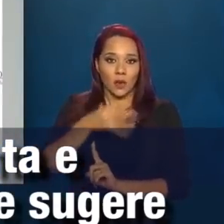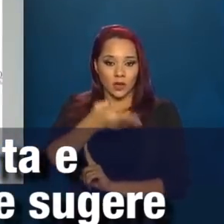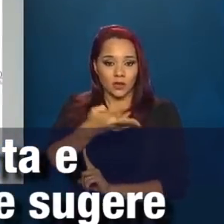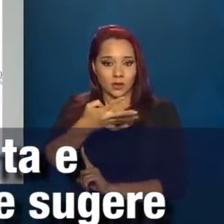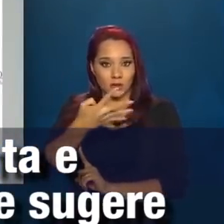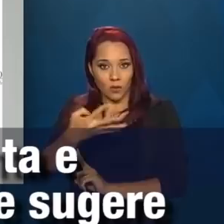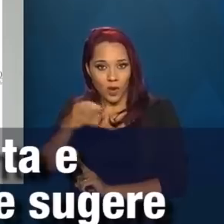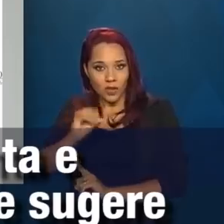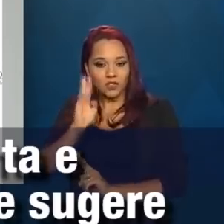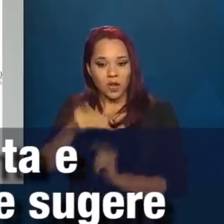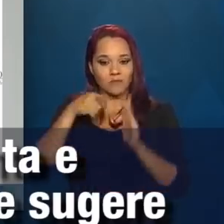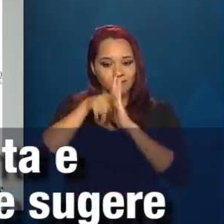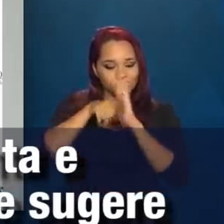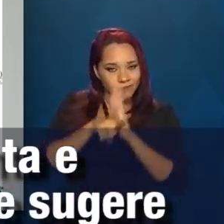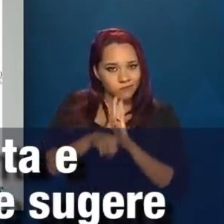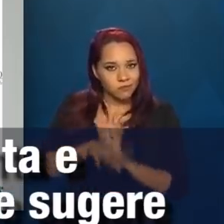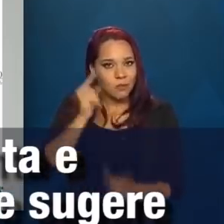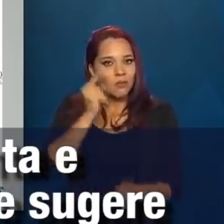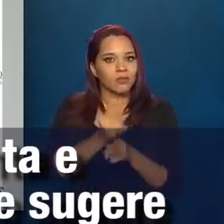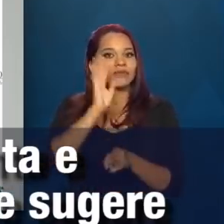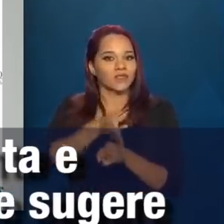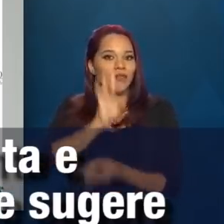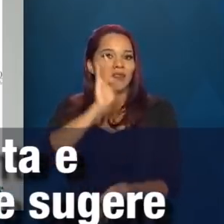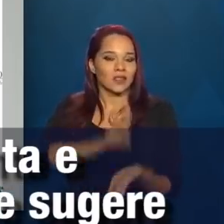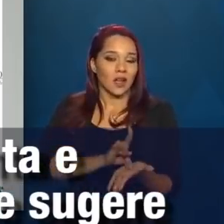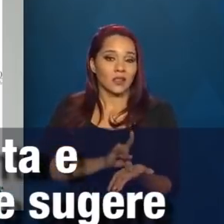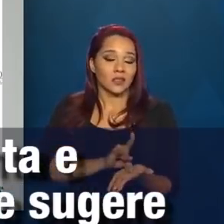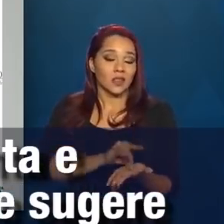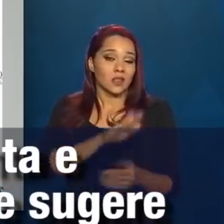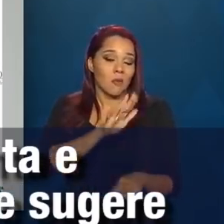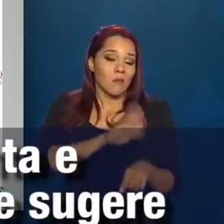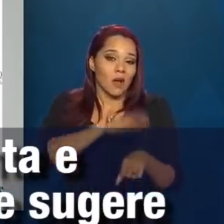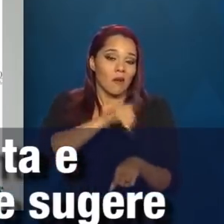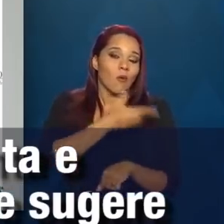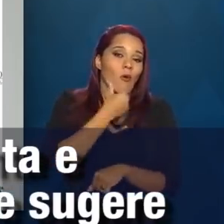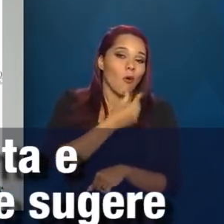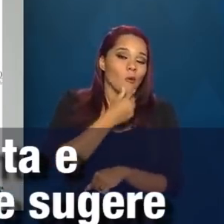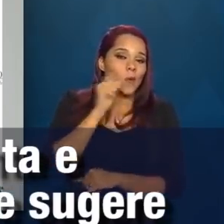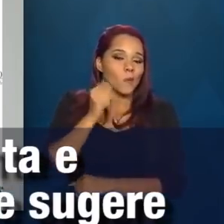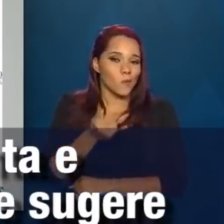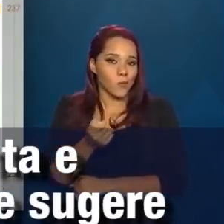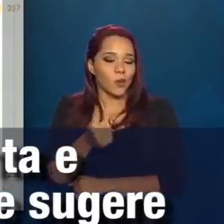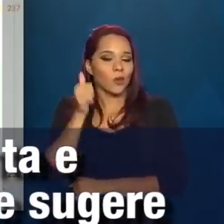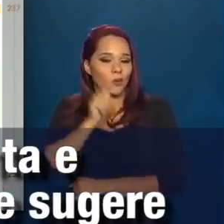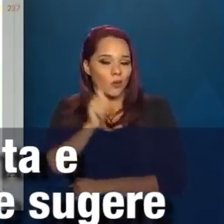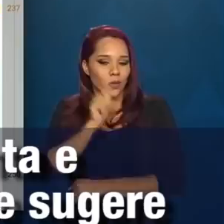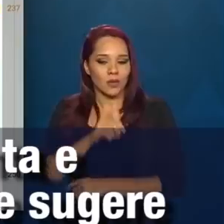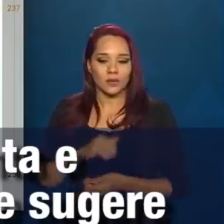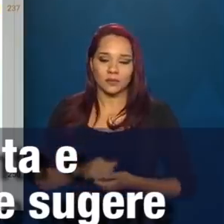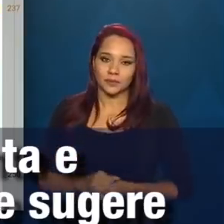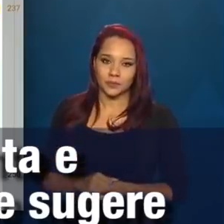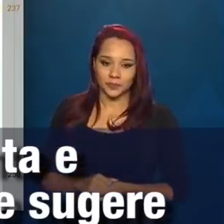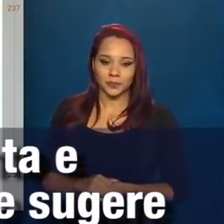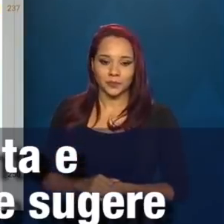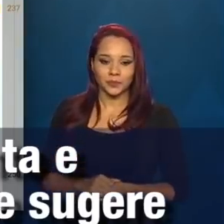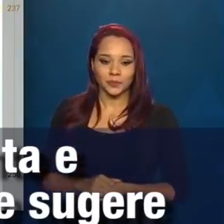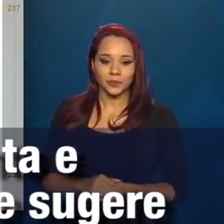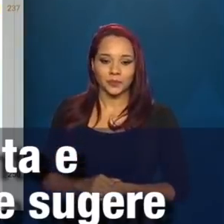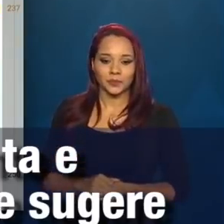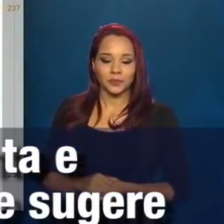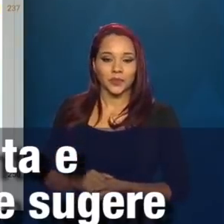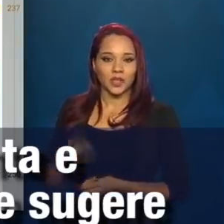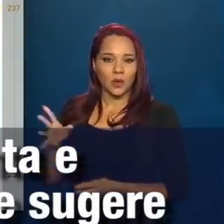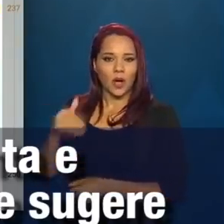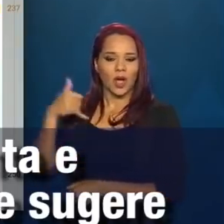concluída. A maior parte são homens, a menor parte mulheres. Pode passar. A